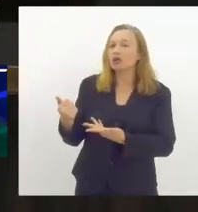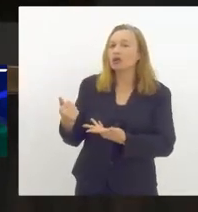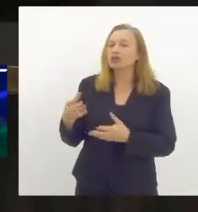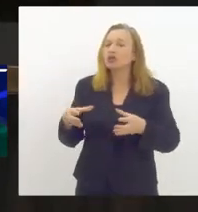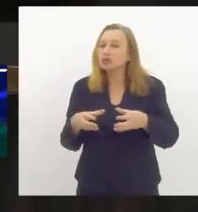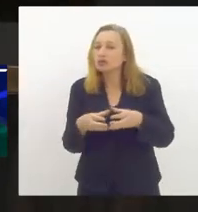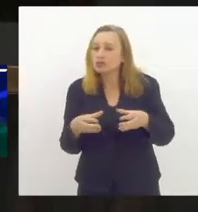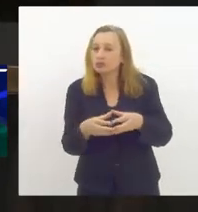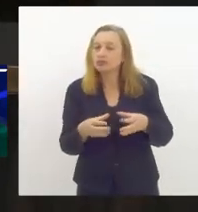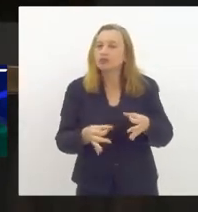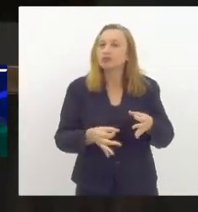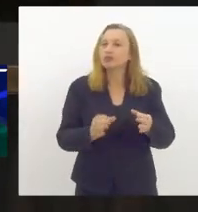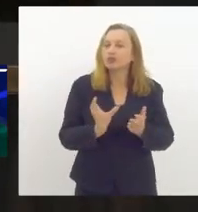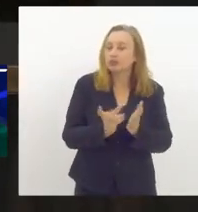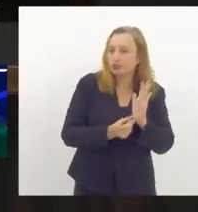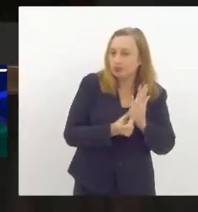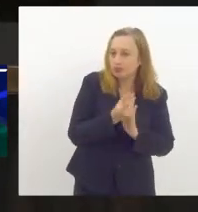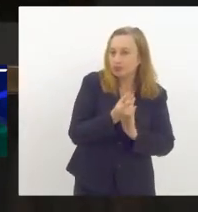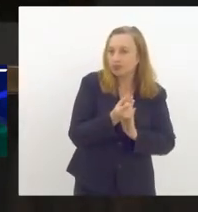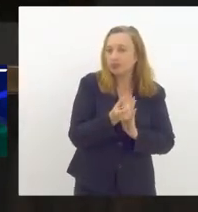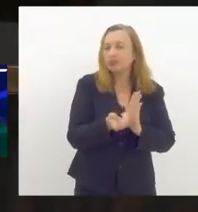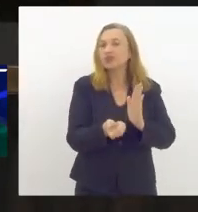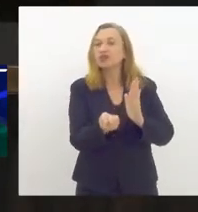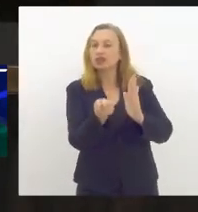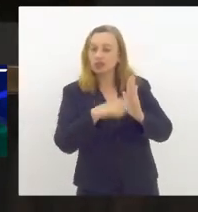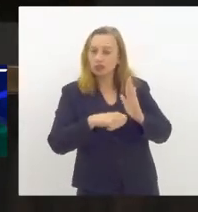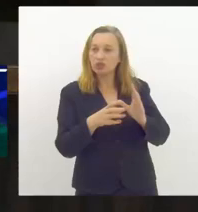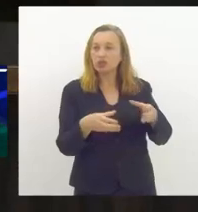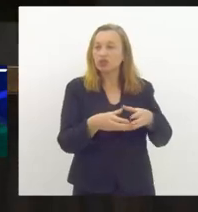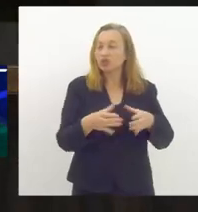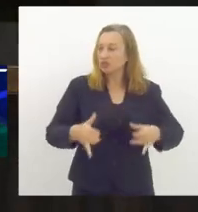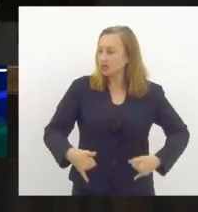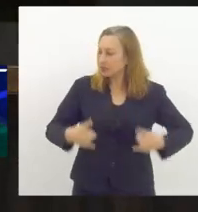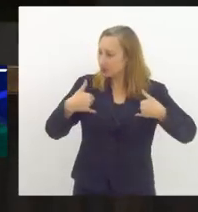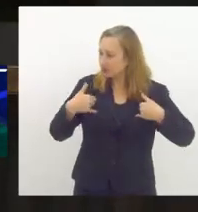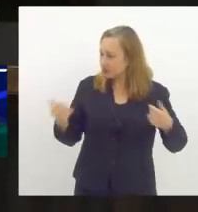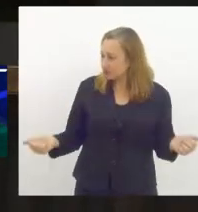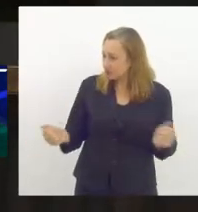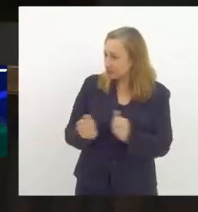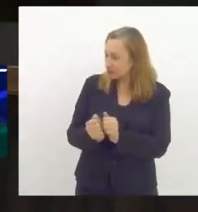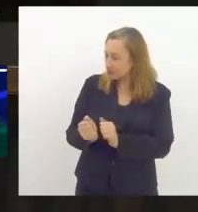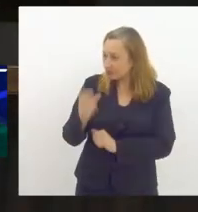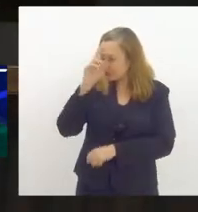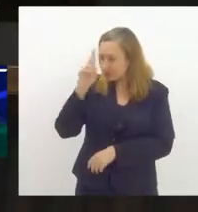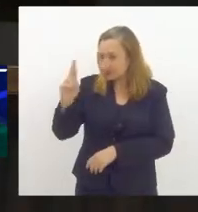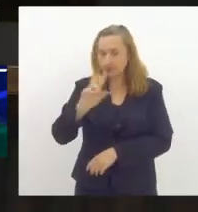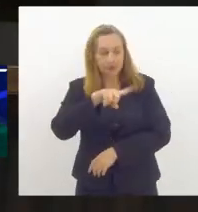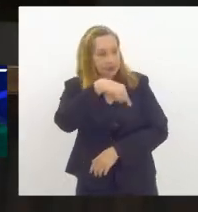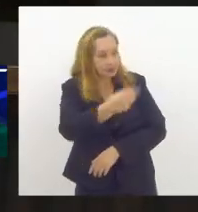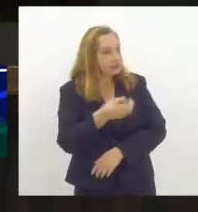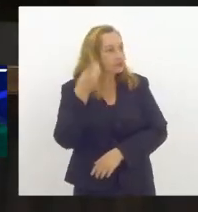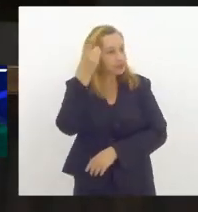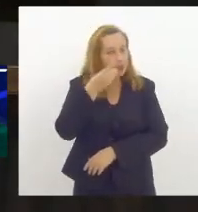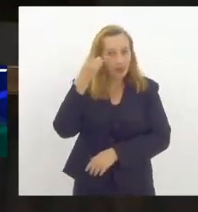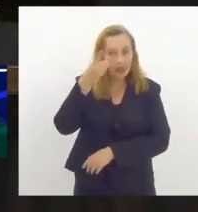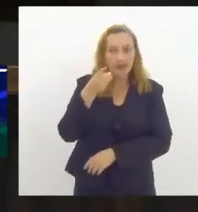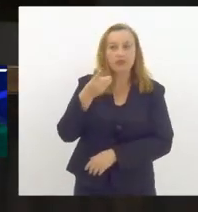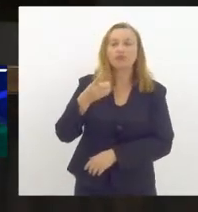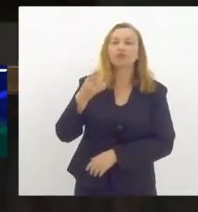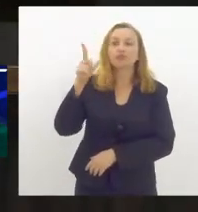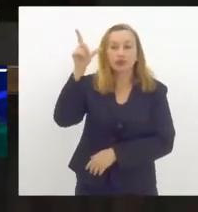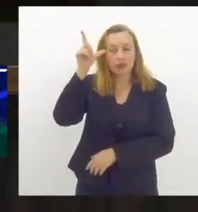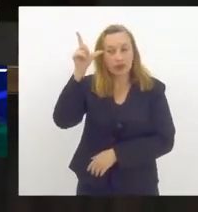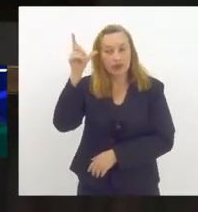de tributação e me sinto muito honrada de estar ao lado de vossa excelência e de outros deputados Deputado a